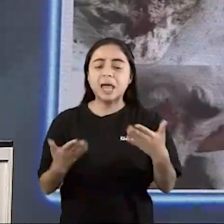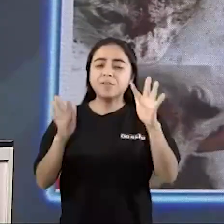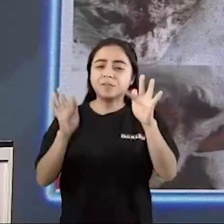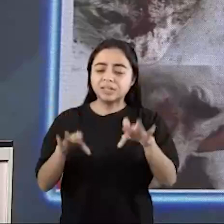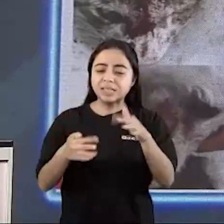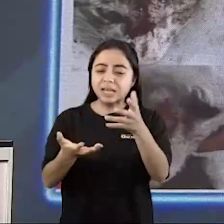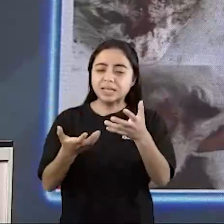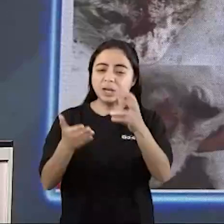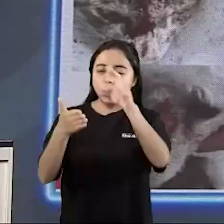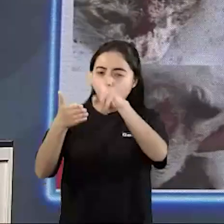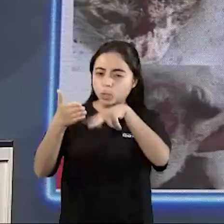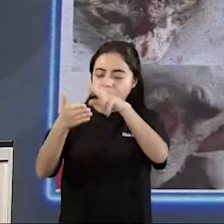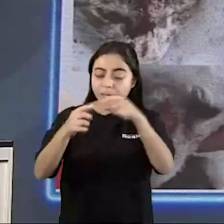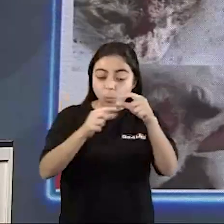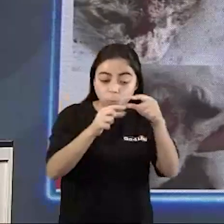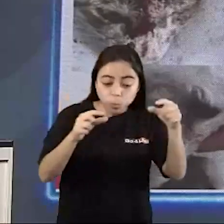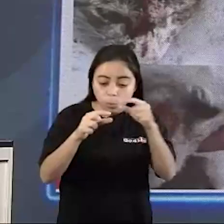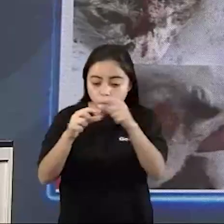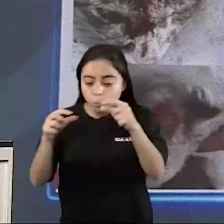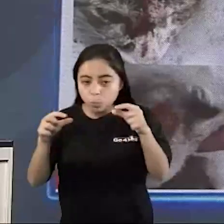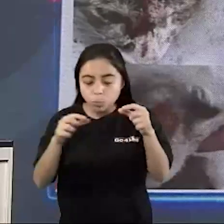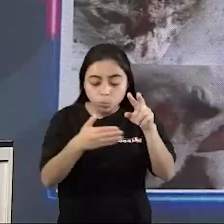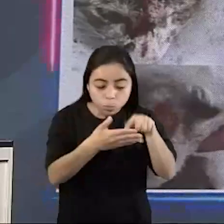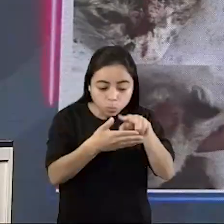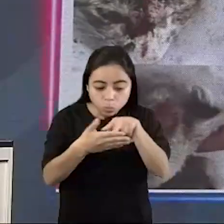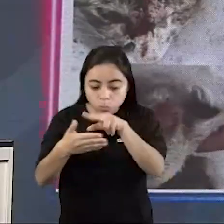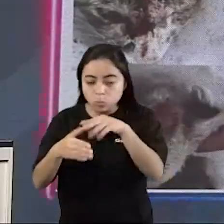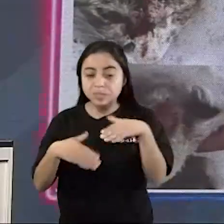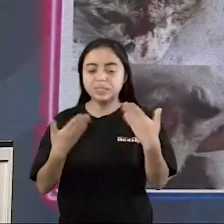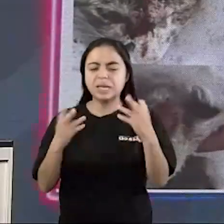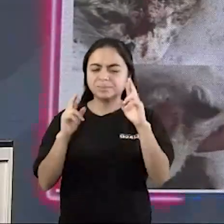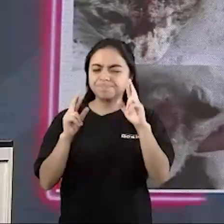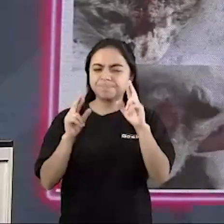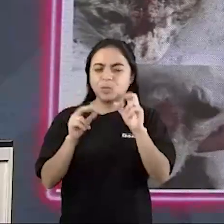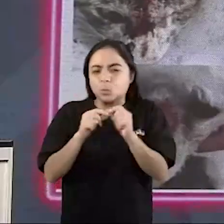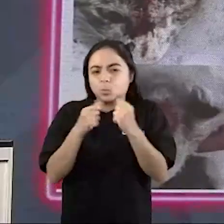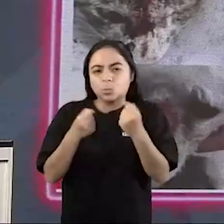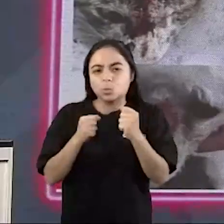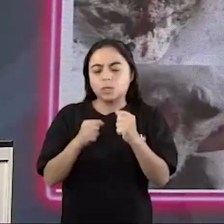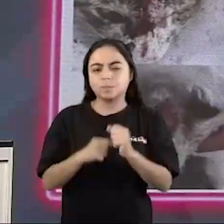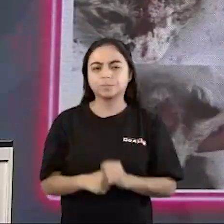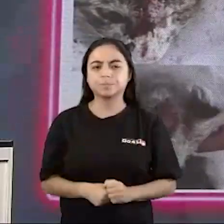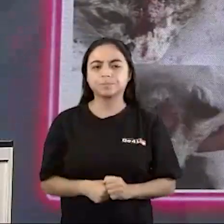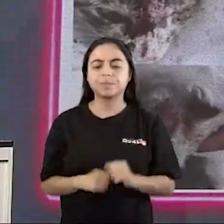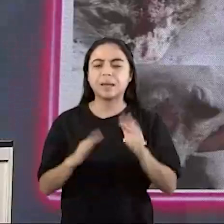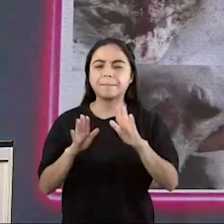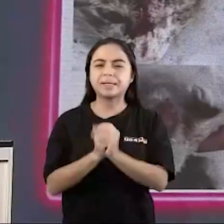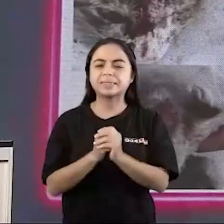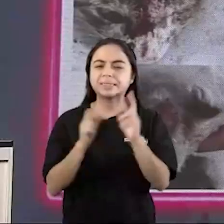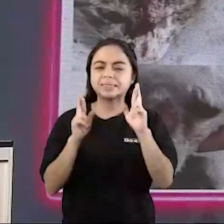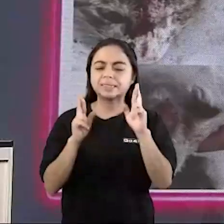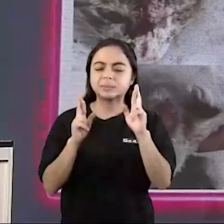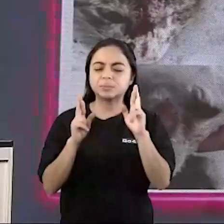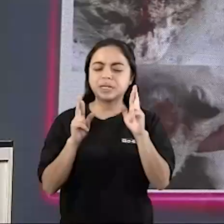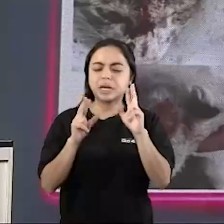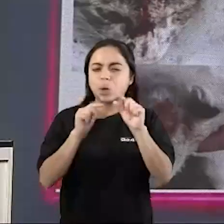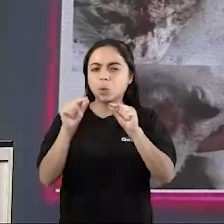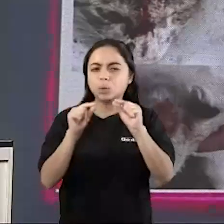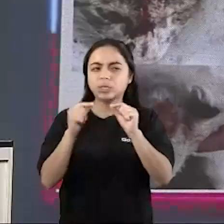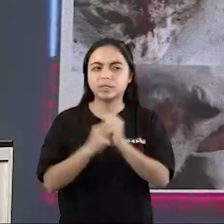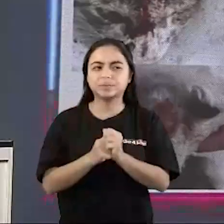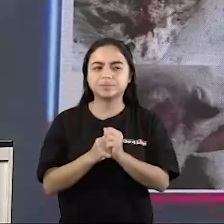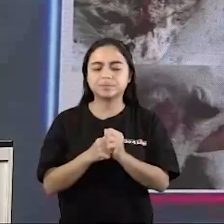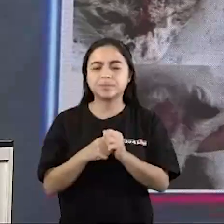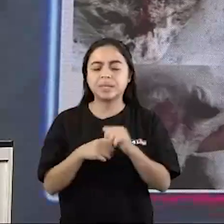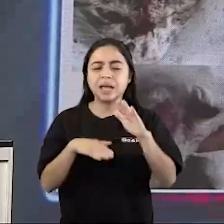ler com vocês 2 lâminas desses pacientes do que esperar. Mas antes, o que a gente espera de fato desses pacientes? A gente espera,